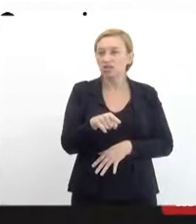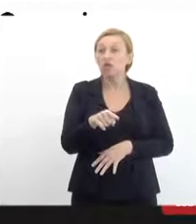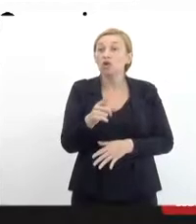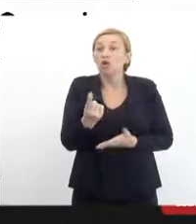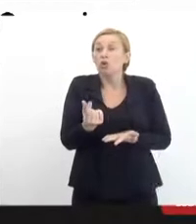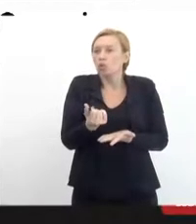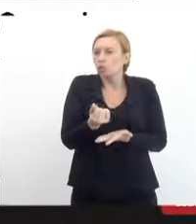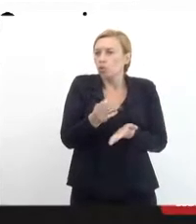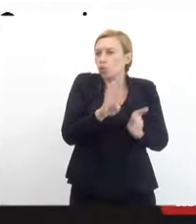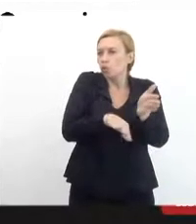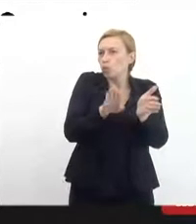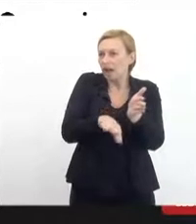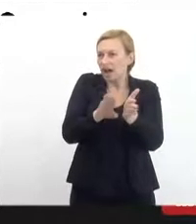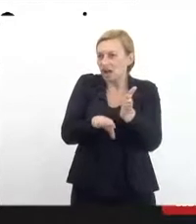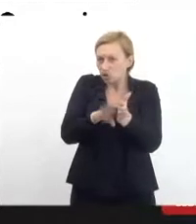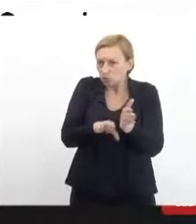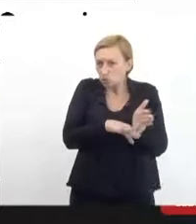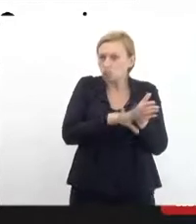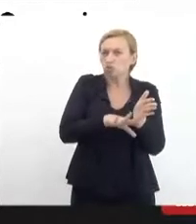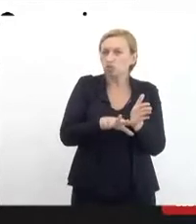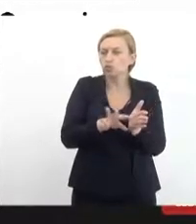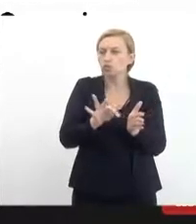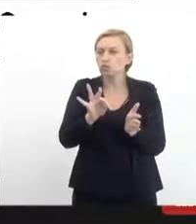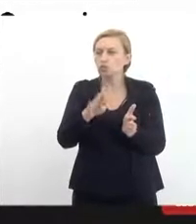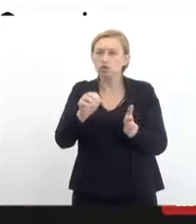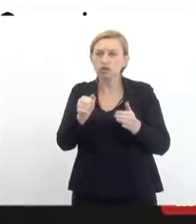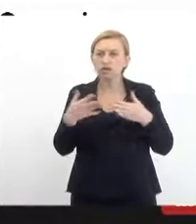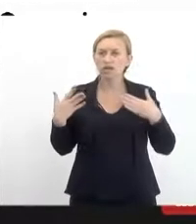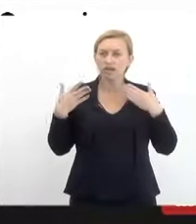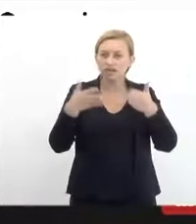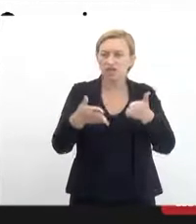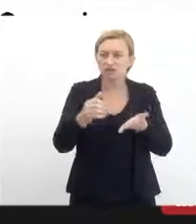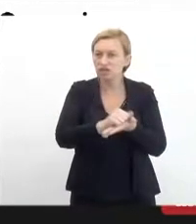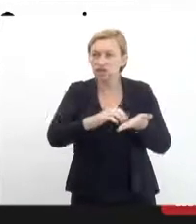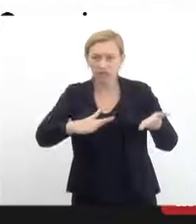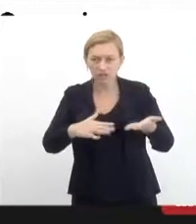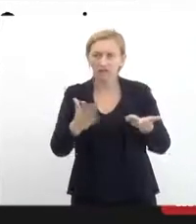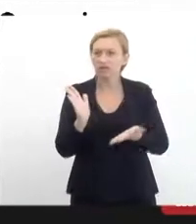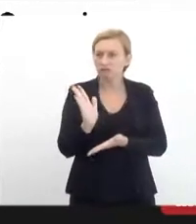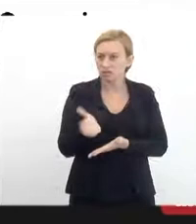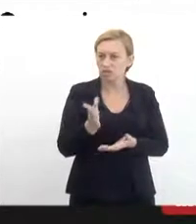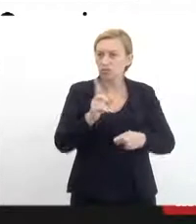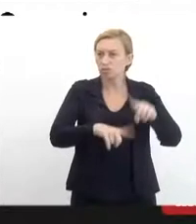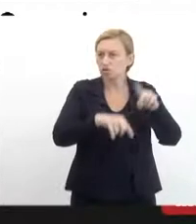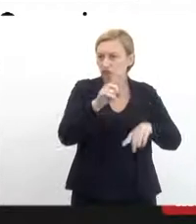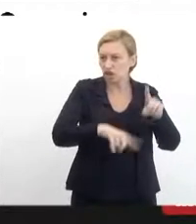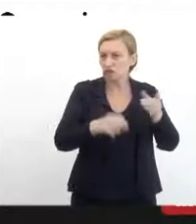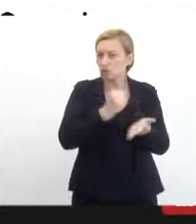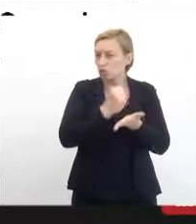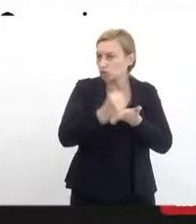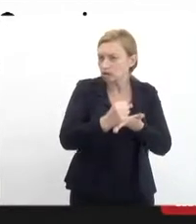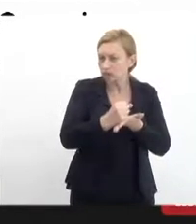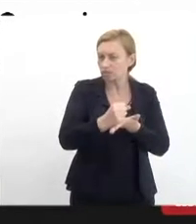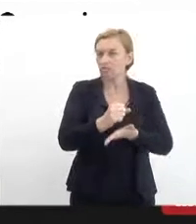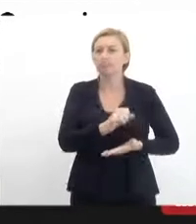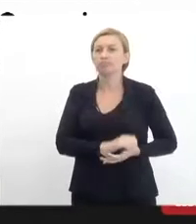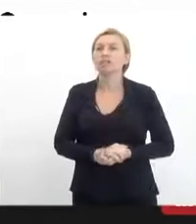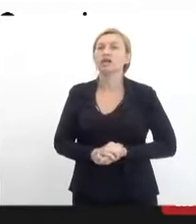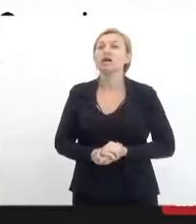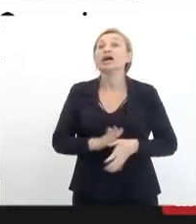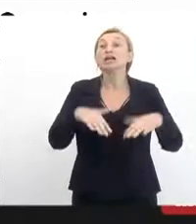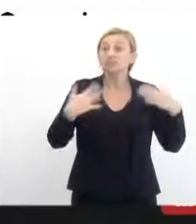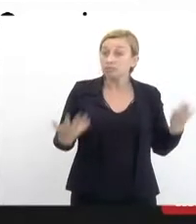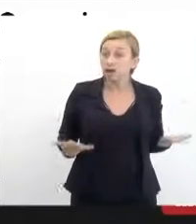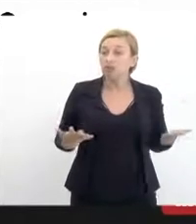gastos com tributos diretamente relacionados às atividades objeto do contrato de concessão.